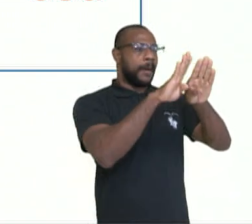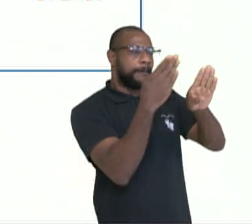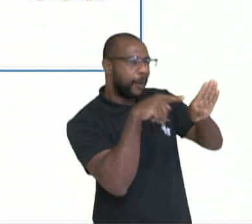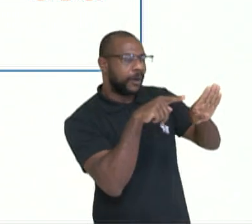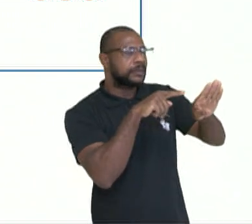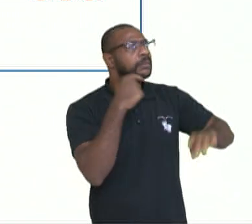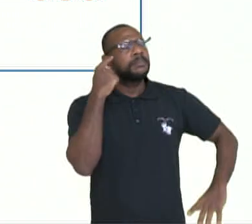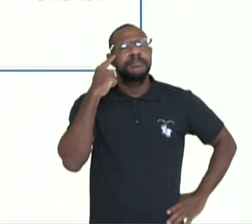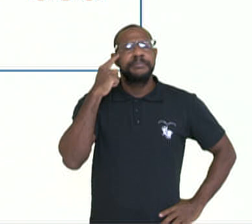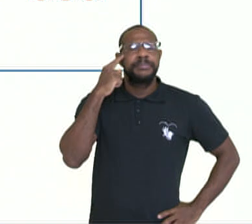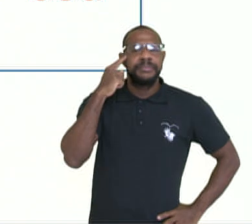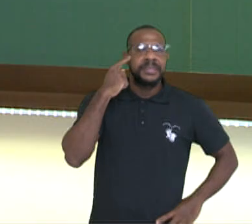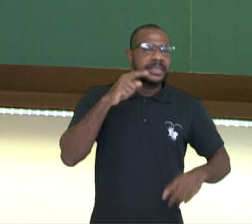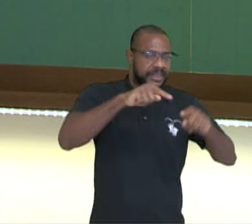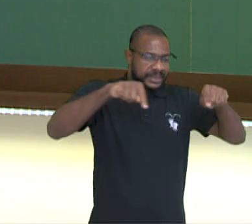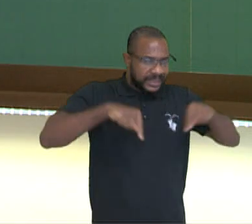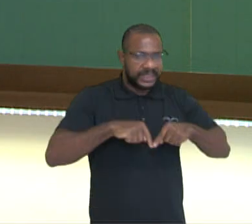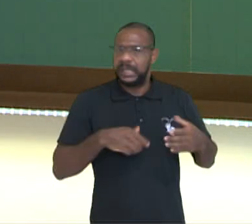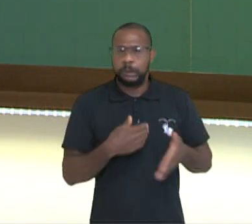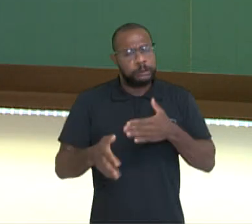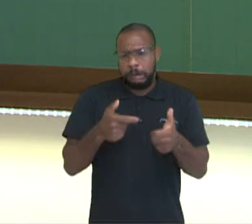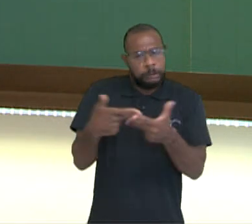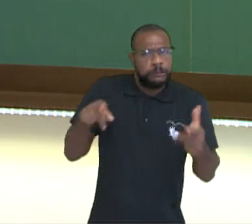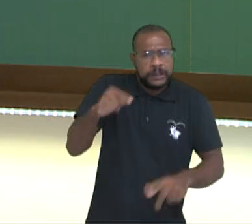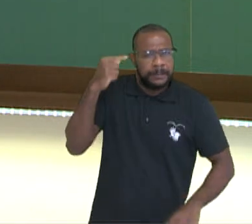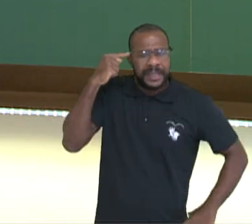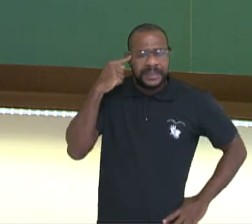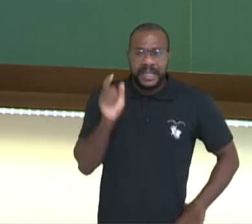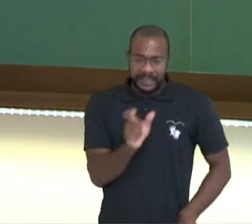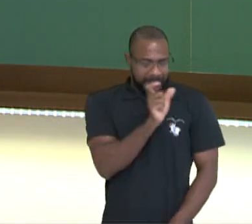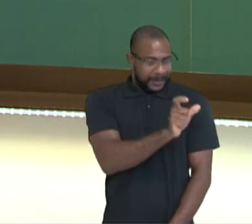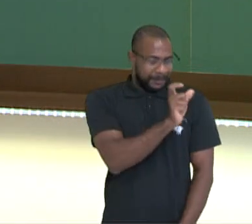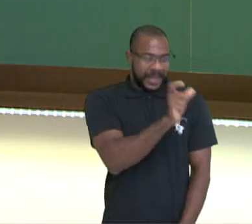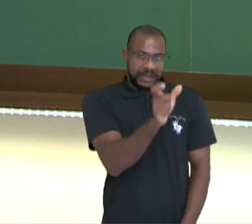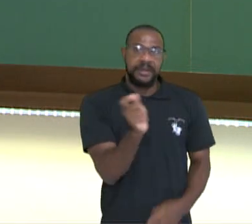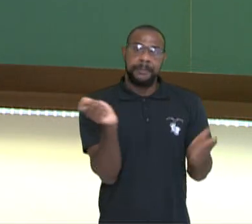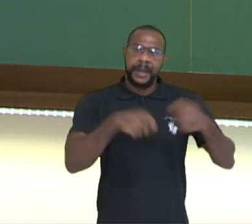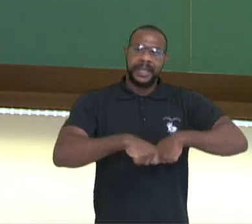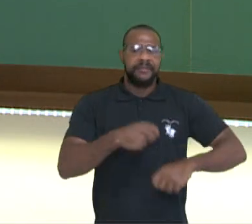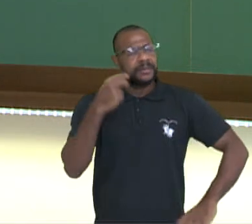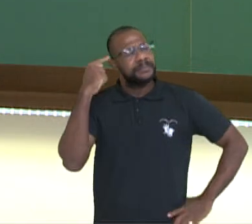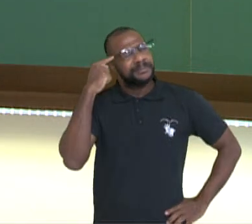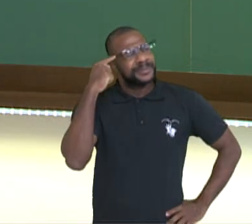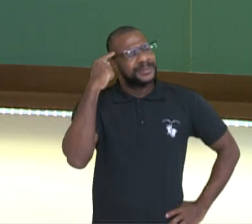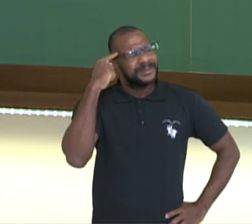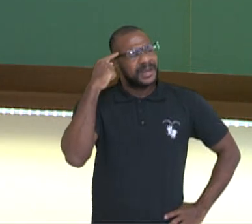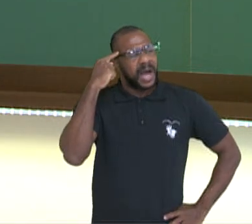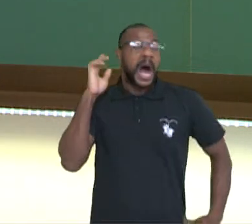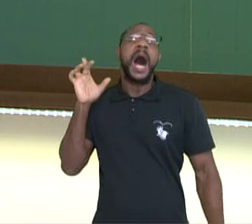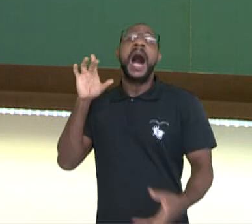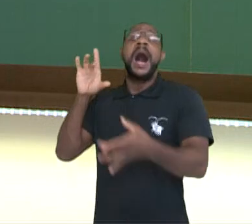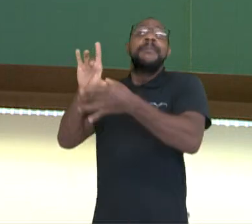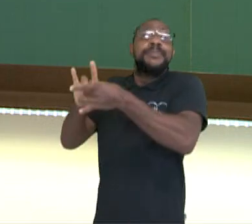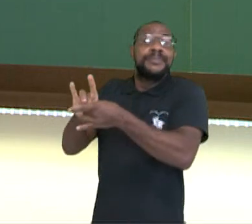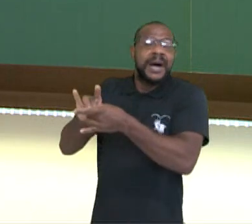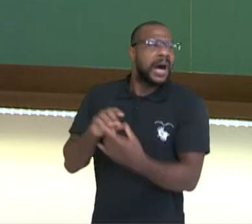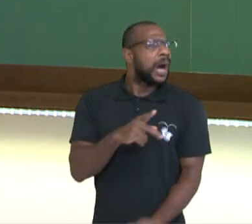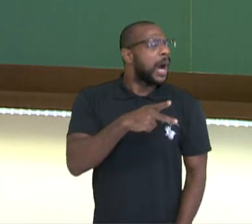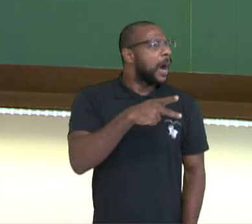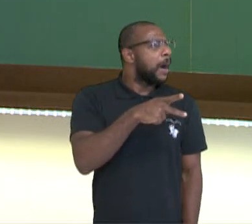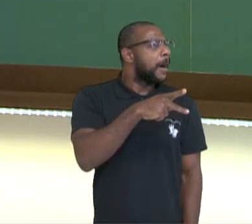né, na sala, enfim, essas palavras é possível que você tenha muito instantaneamente na